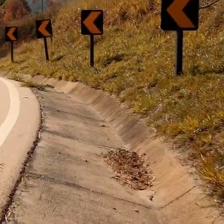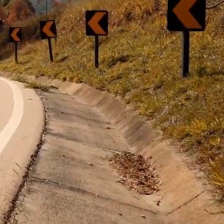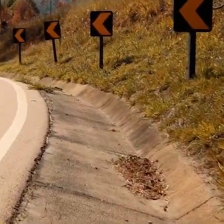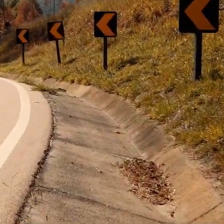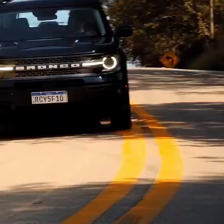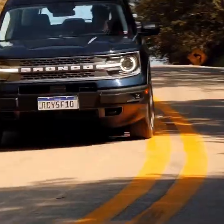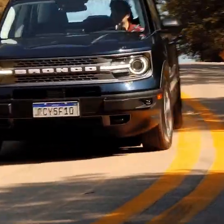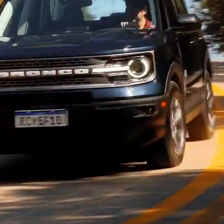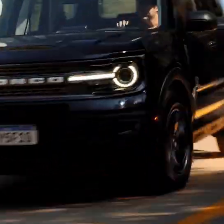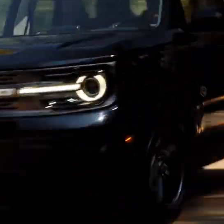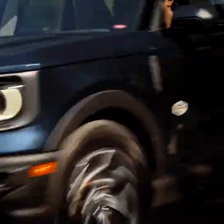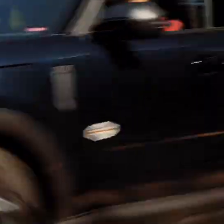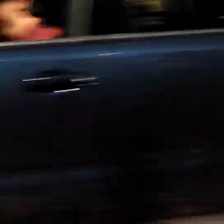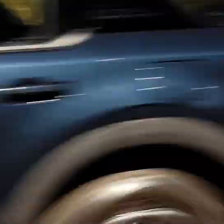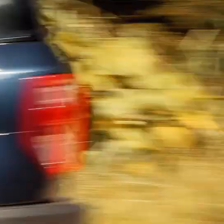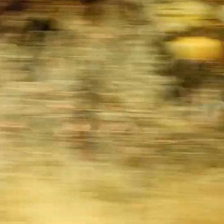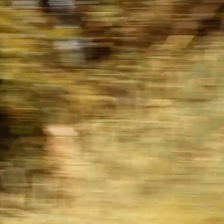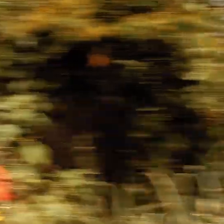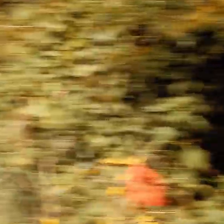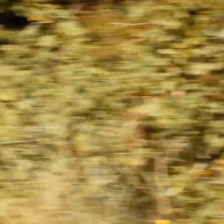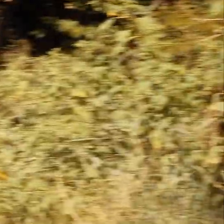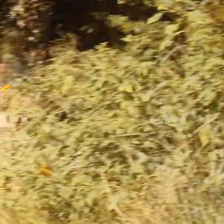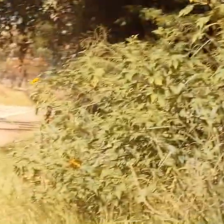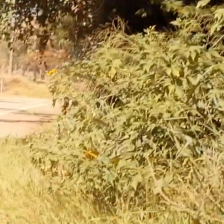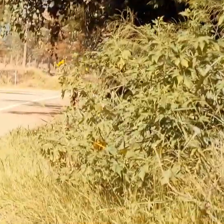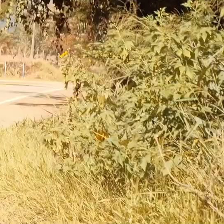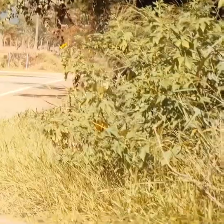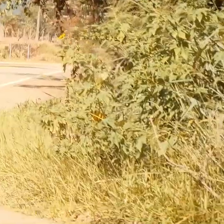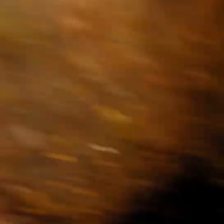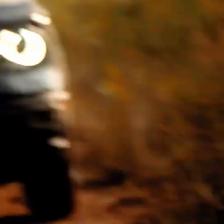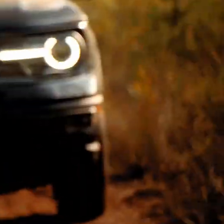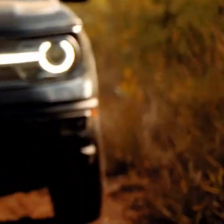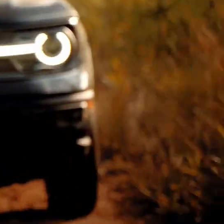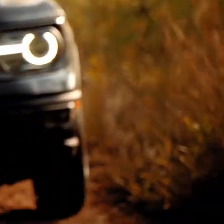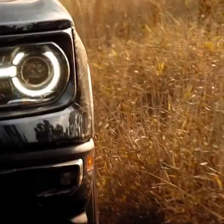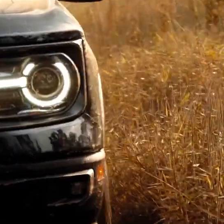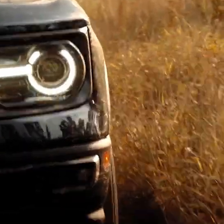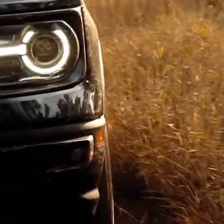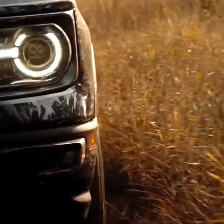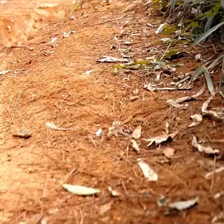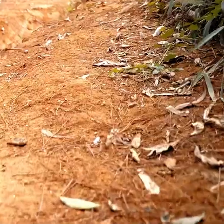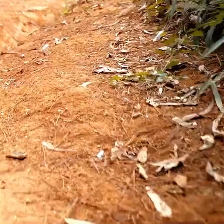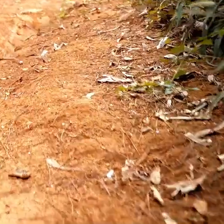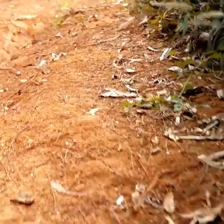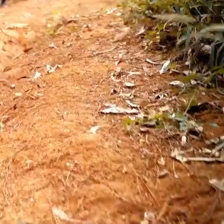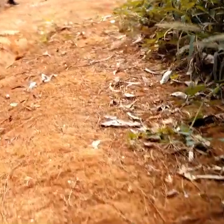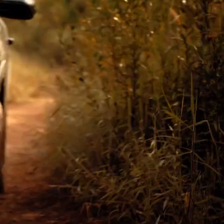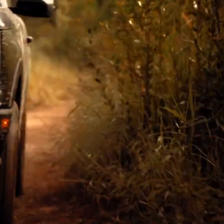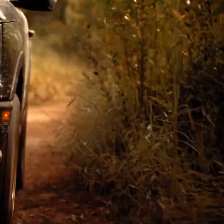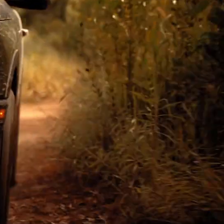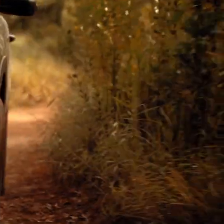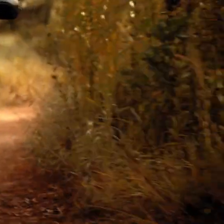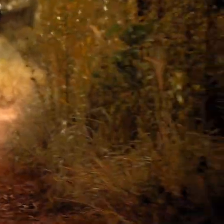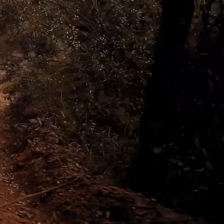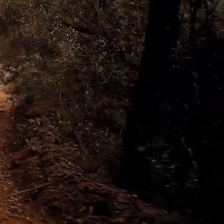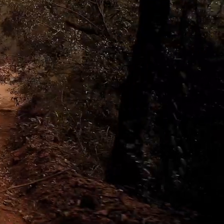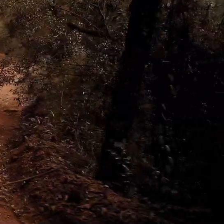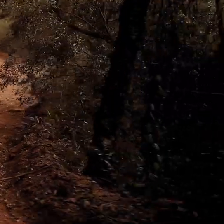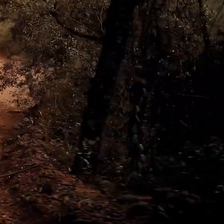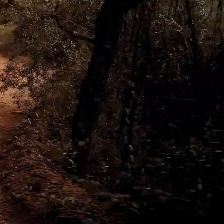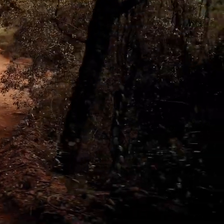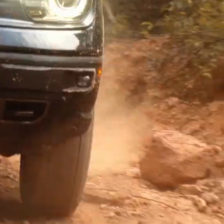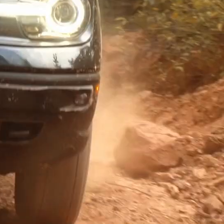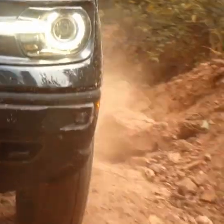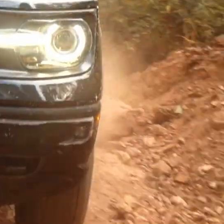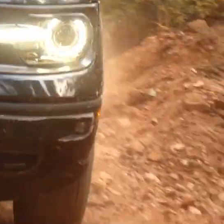Dirigindo, caminhando ou parado em estradas pavimentadas de terra e lama ou em região urbana, Juliano Barata, editor-chefe do Fleetaut